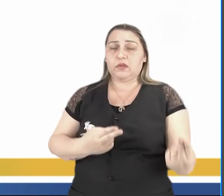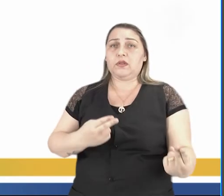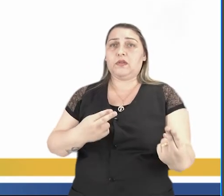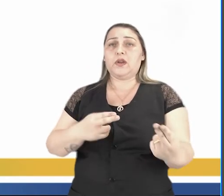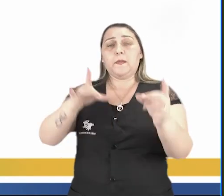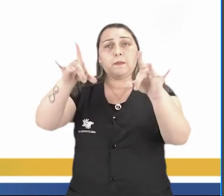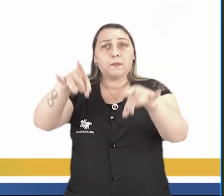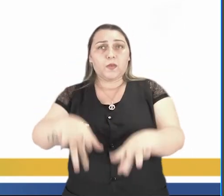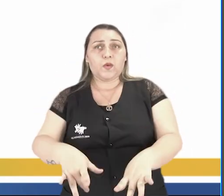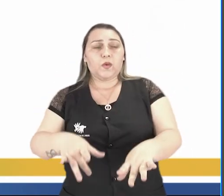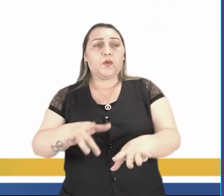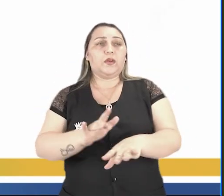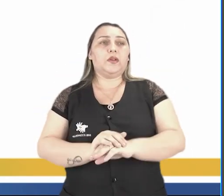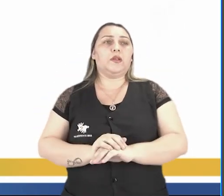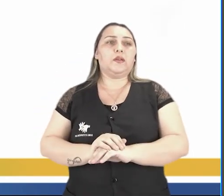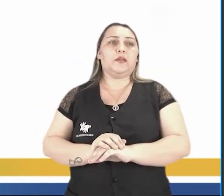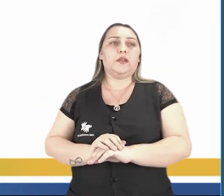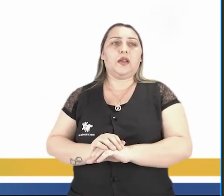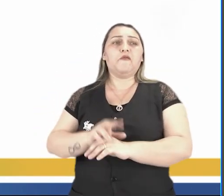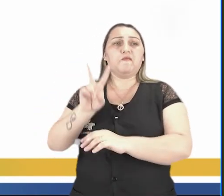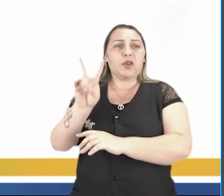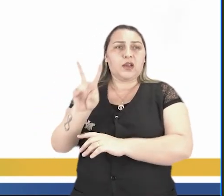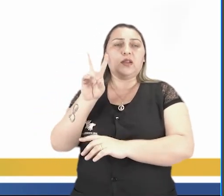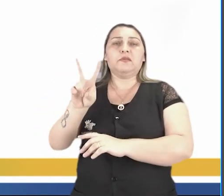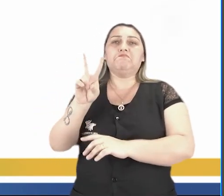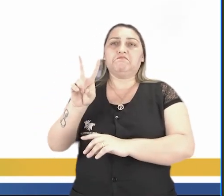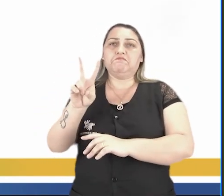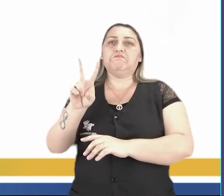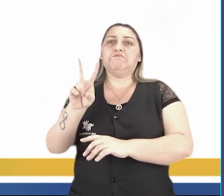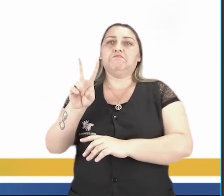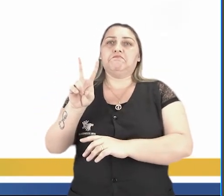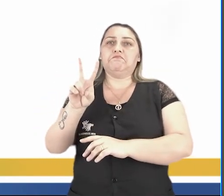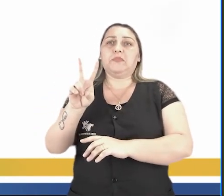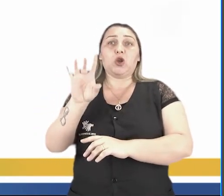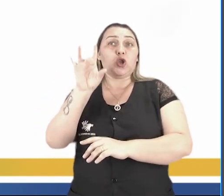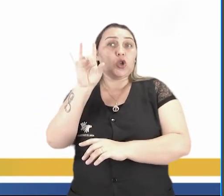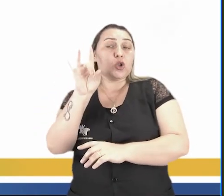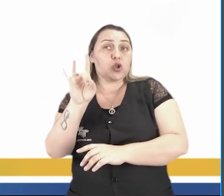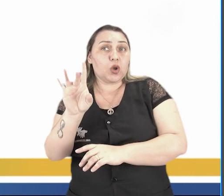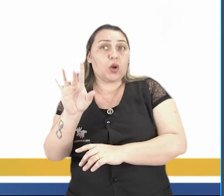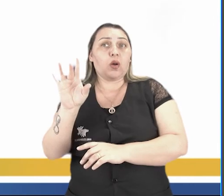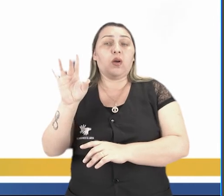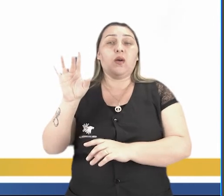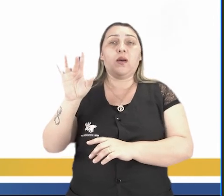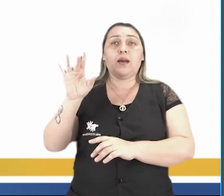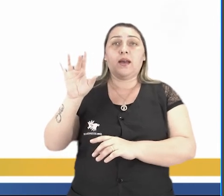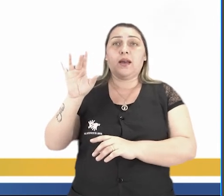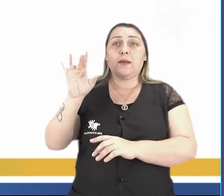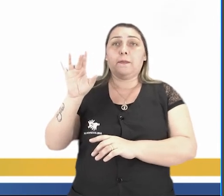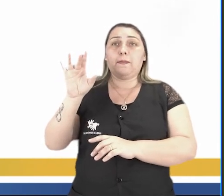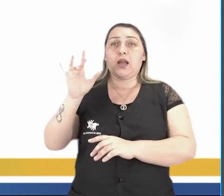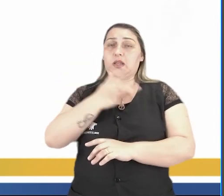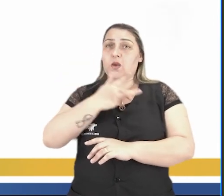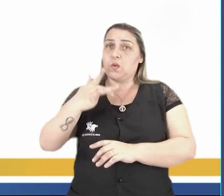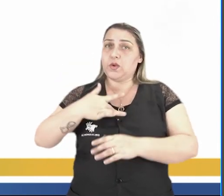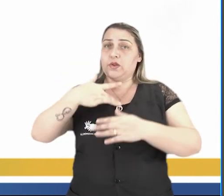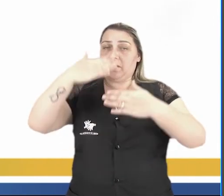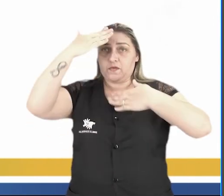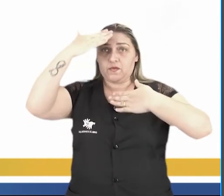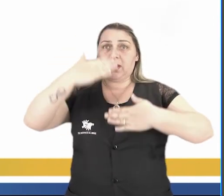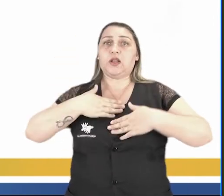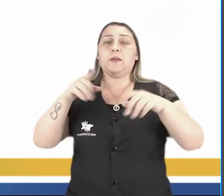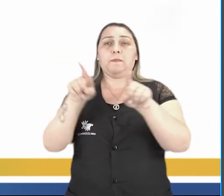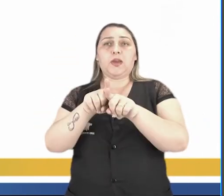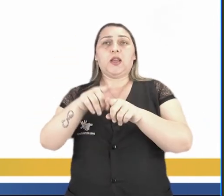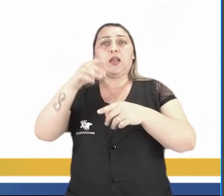E por último, a última é verdadeira. Elas são boas não só para a sua saúde física, como para a